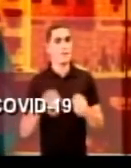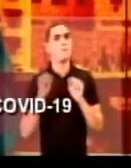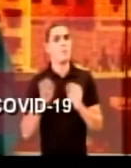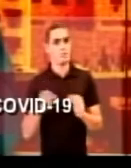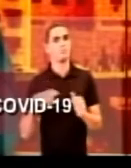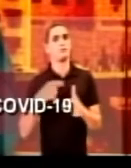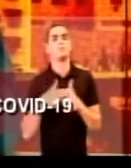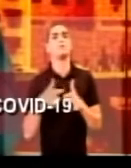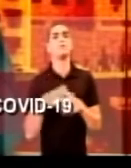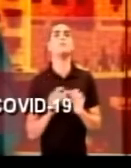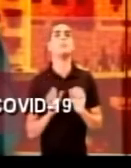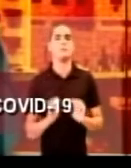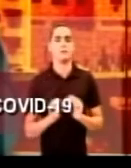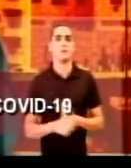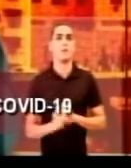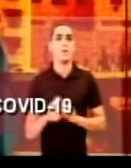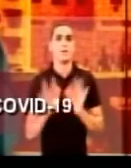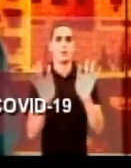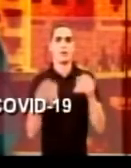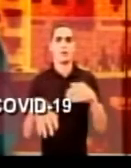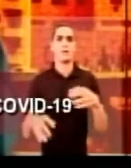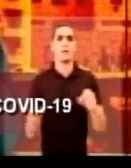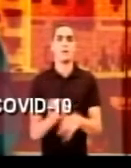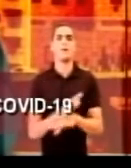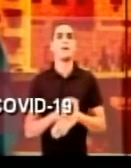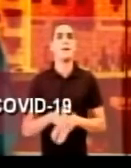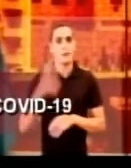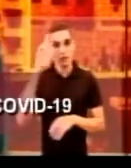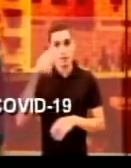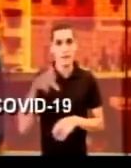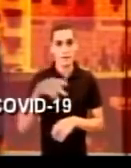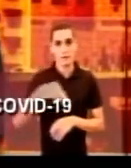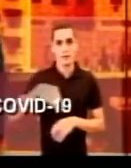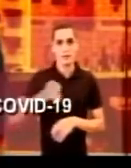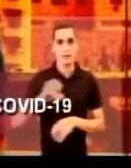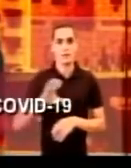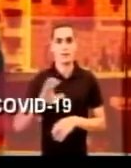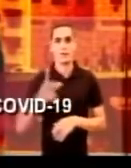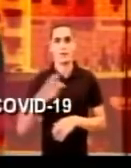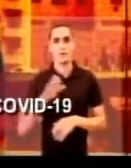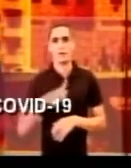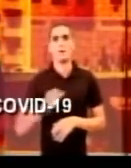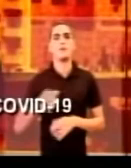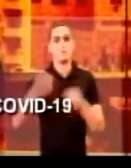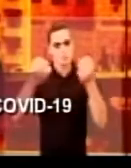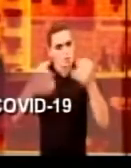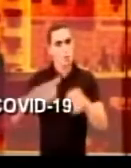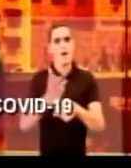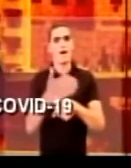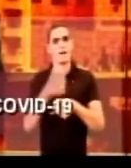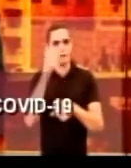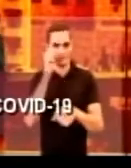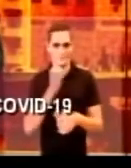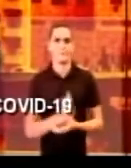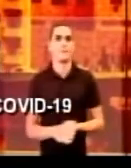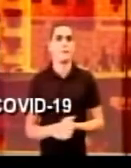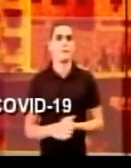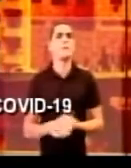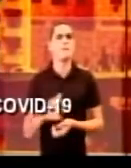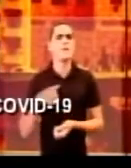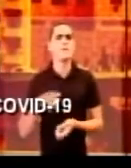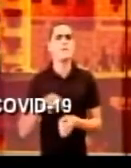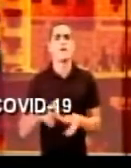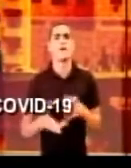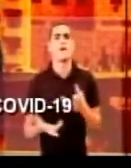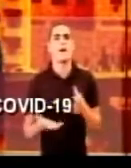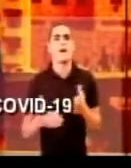E por fim, lembrar sempre, como a Michela colocou, nós temos na rede já os cadastros